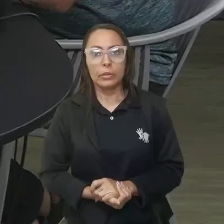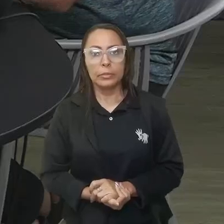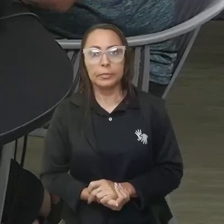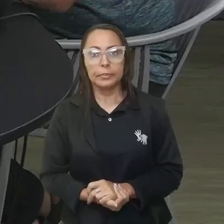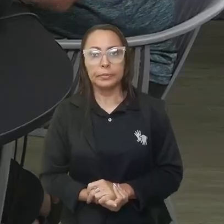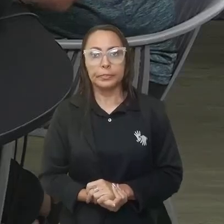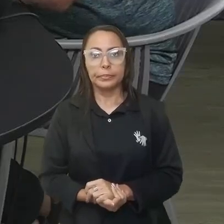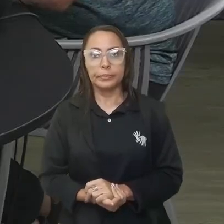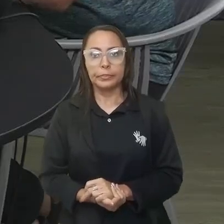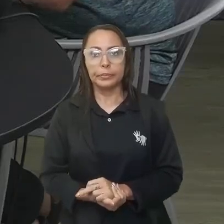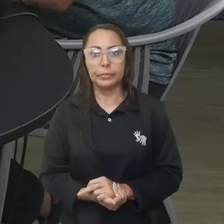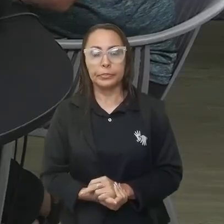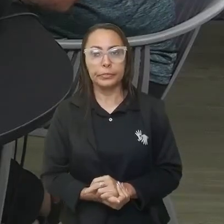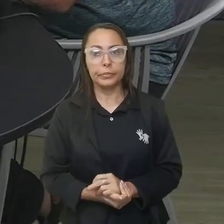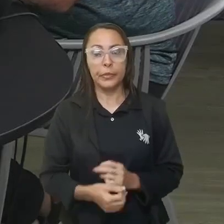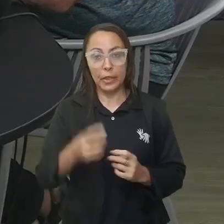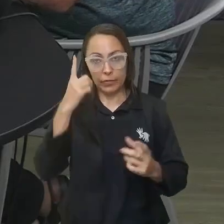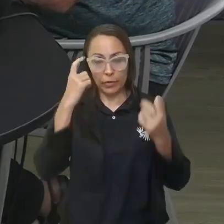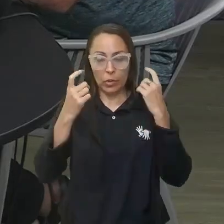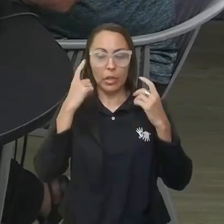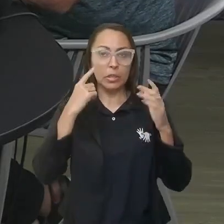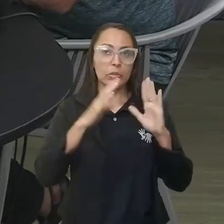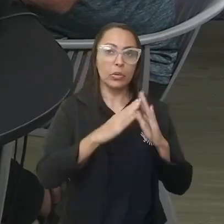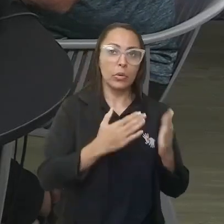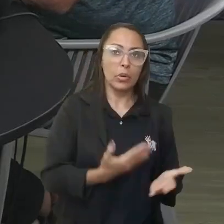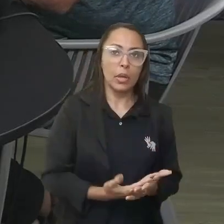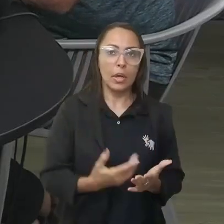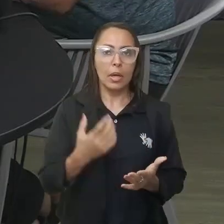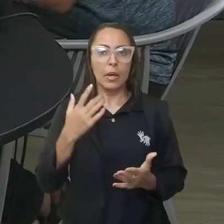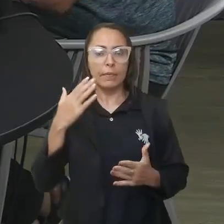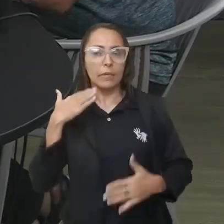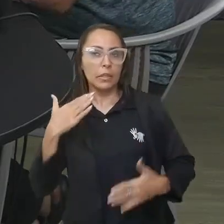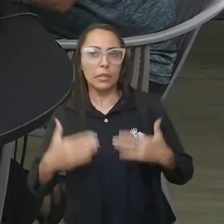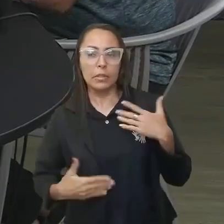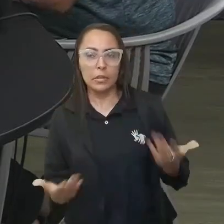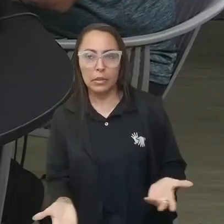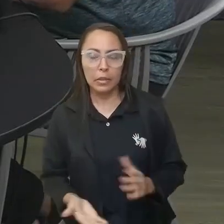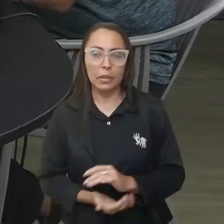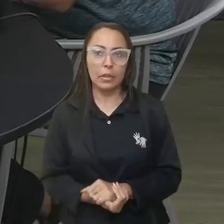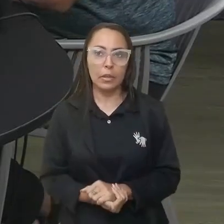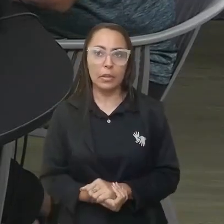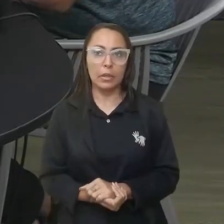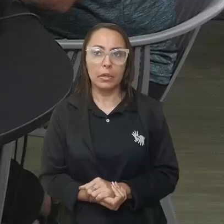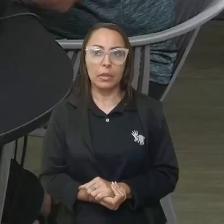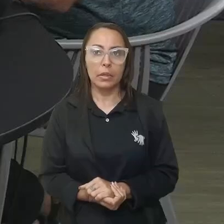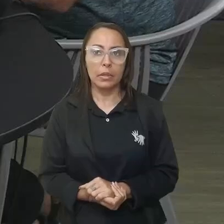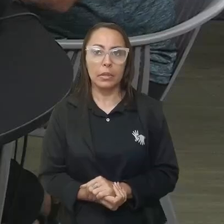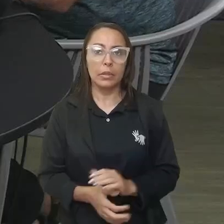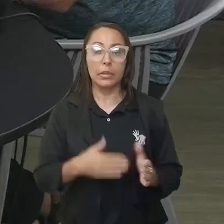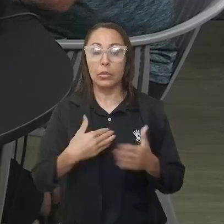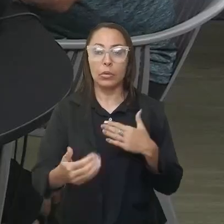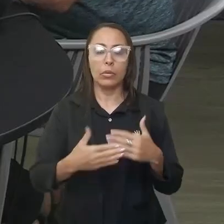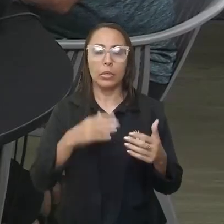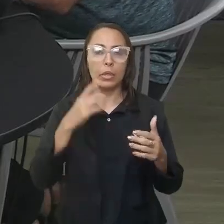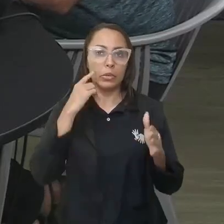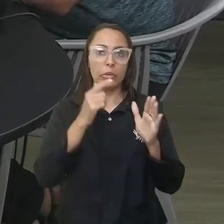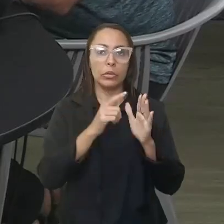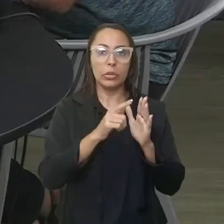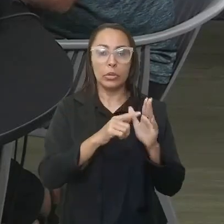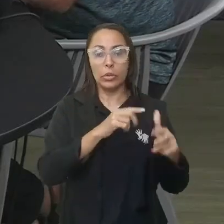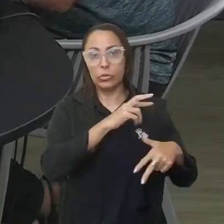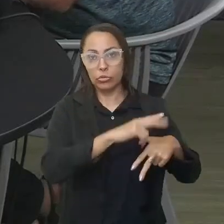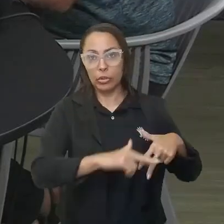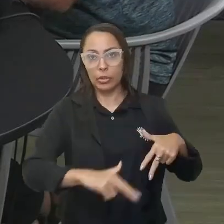Assim, seja ela violência escolar, seja ela violência física, de qualquer gênero, a violência de qualquer